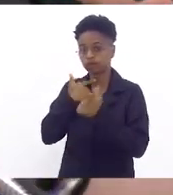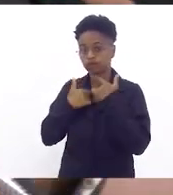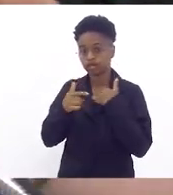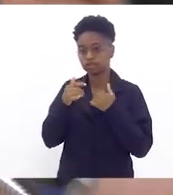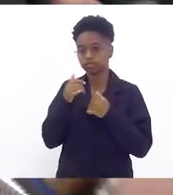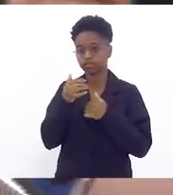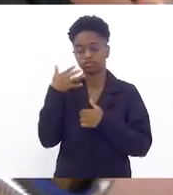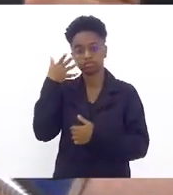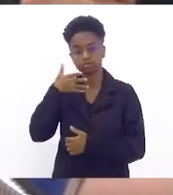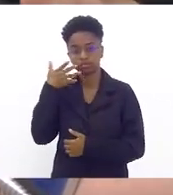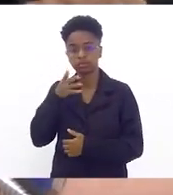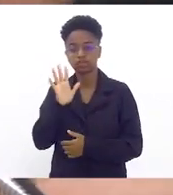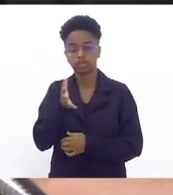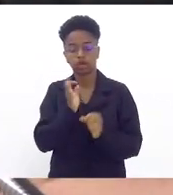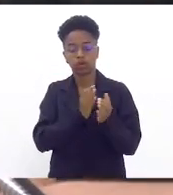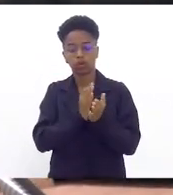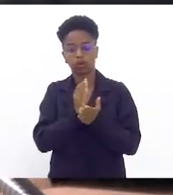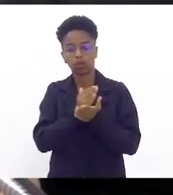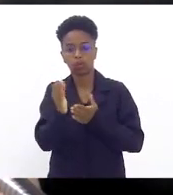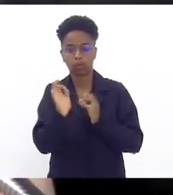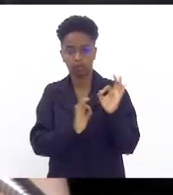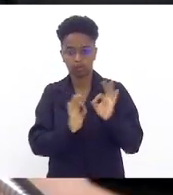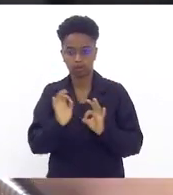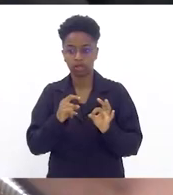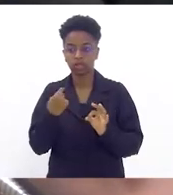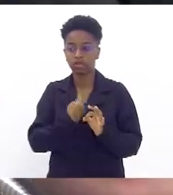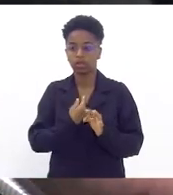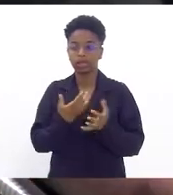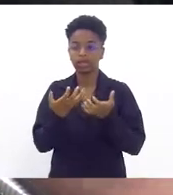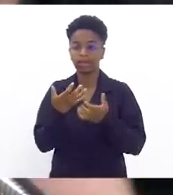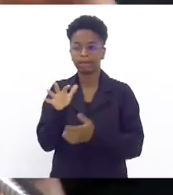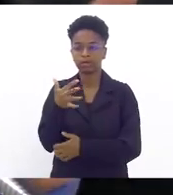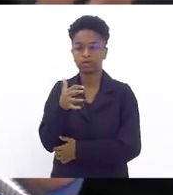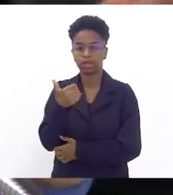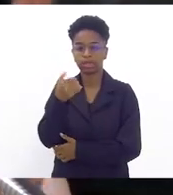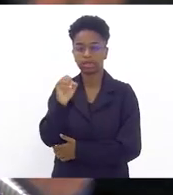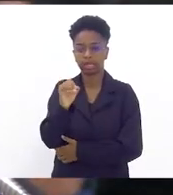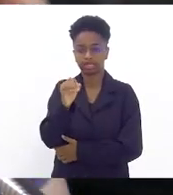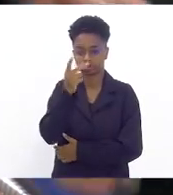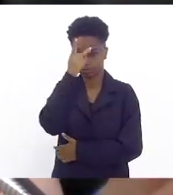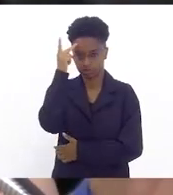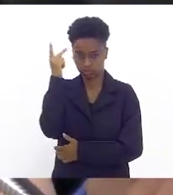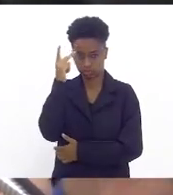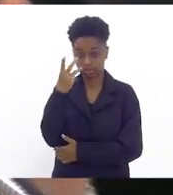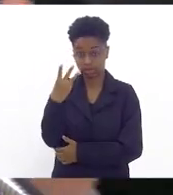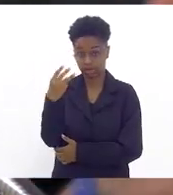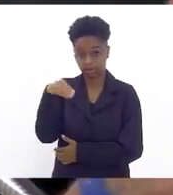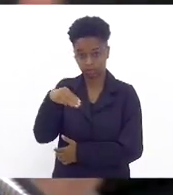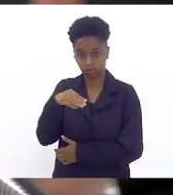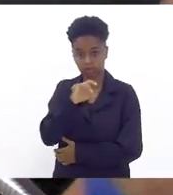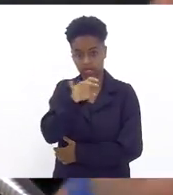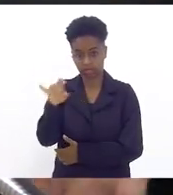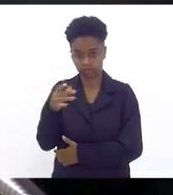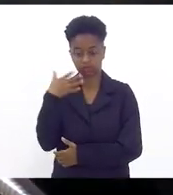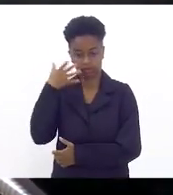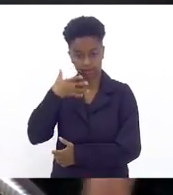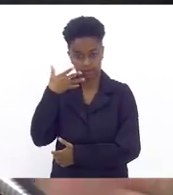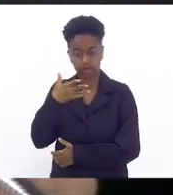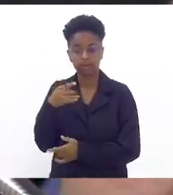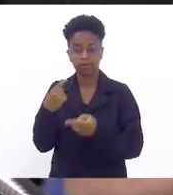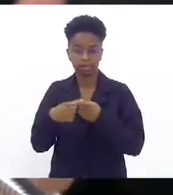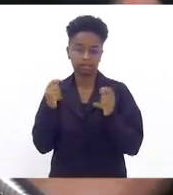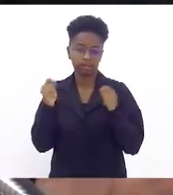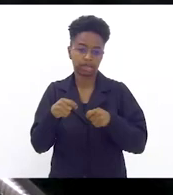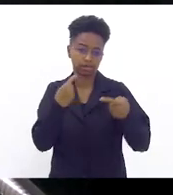para a gente já ir organizando a ideia a gente abrir pelo menos aí 10 inscrições de três minutos para dar conta da